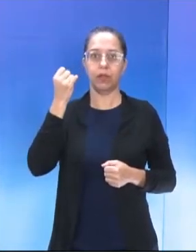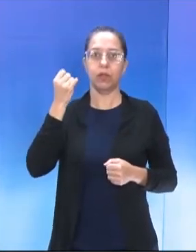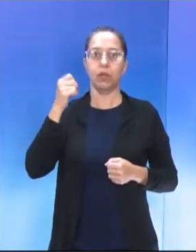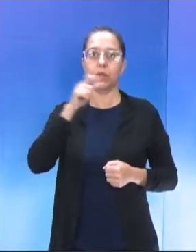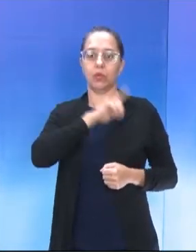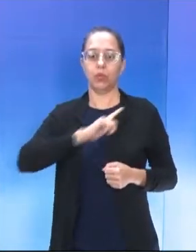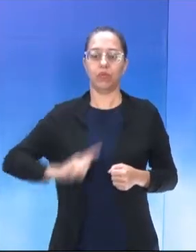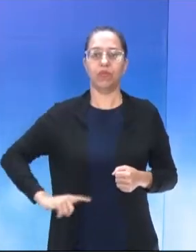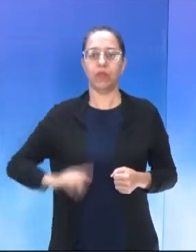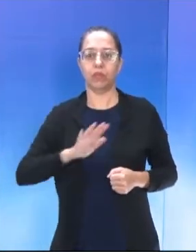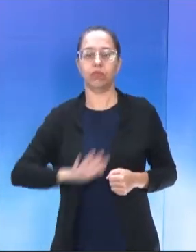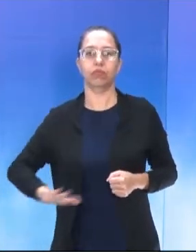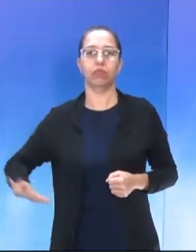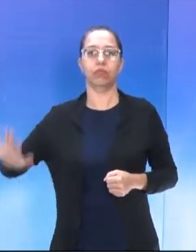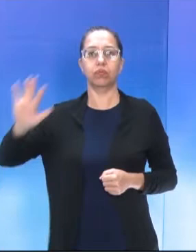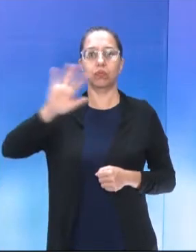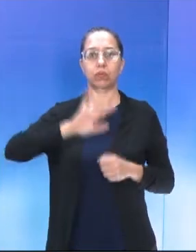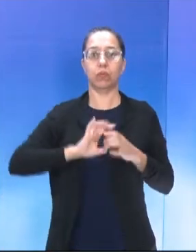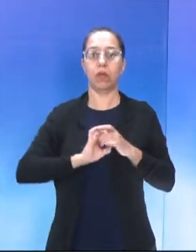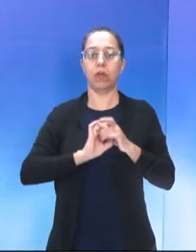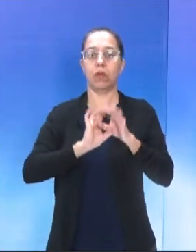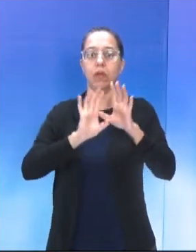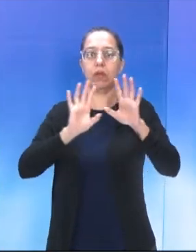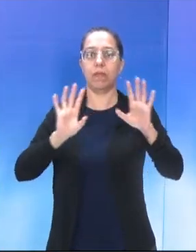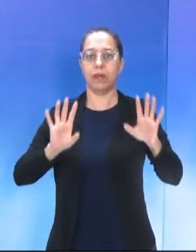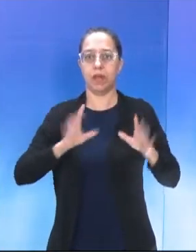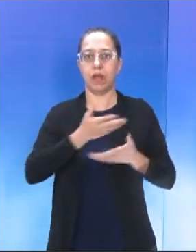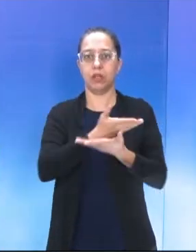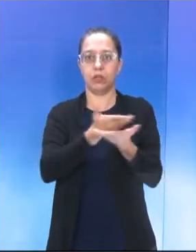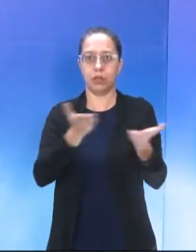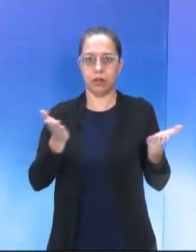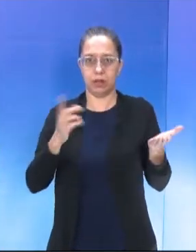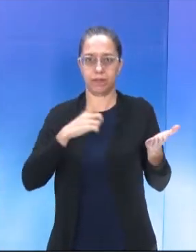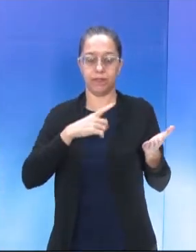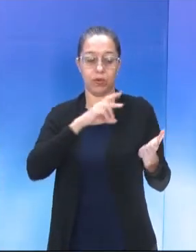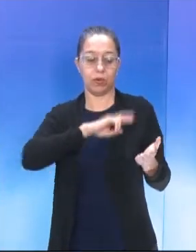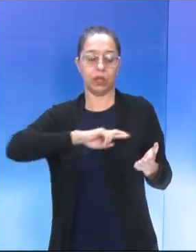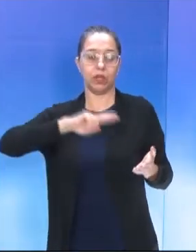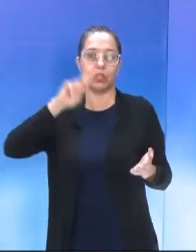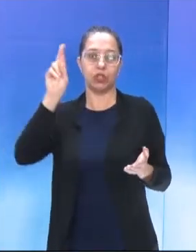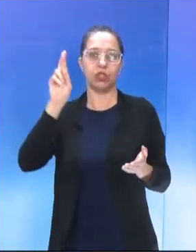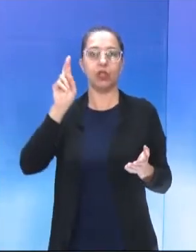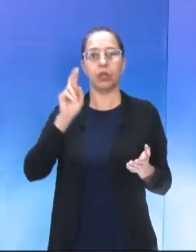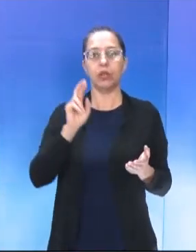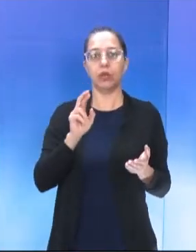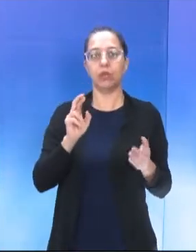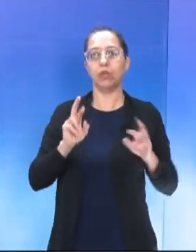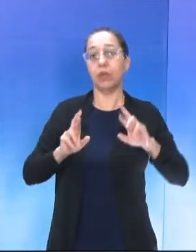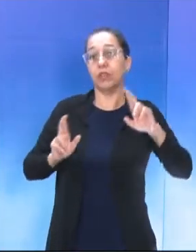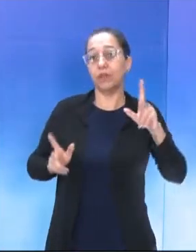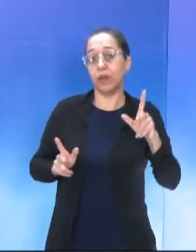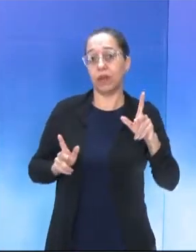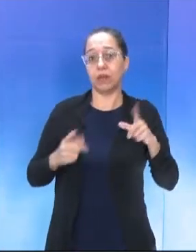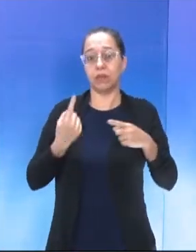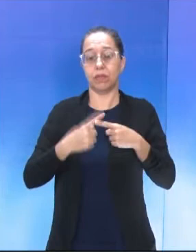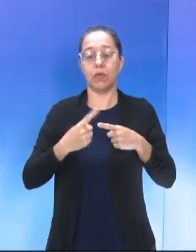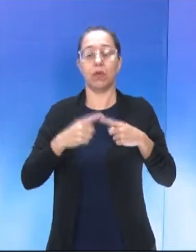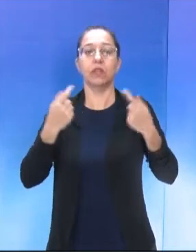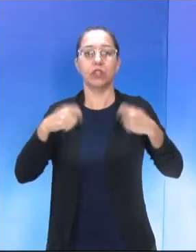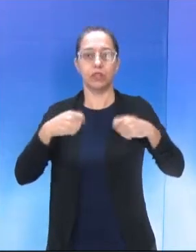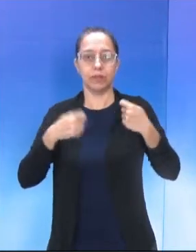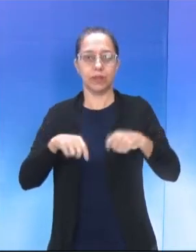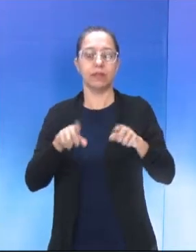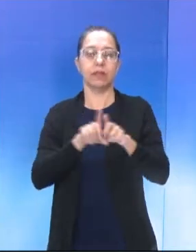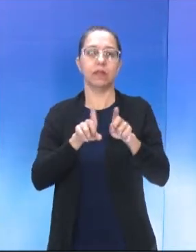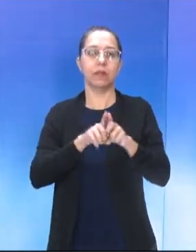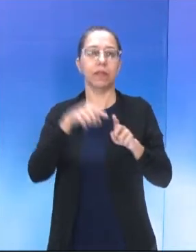É separado. O Estado é uma coisa, a religiões outra coisa, né? Então, isso é só para a gente fazer um adendo aqui,